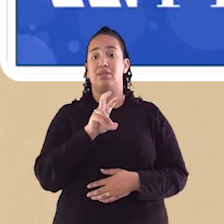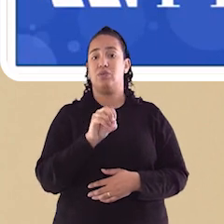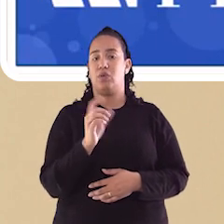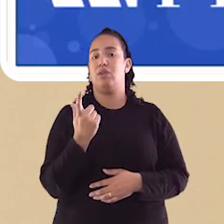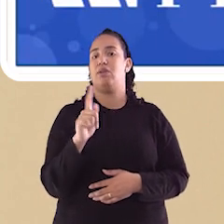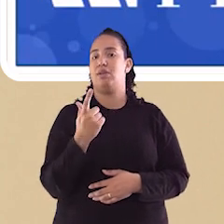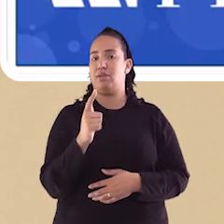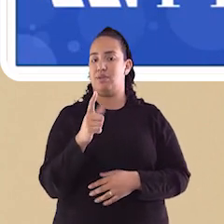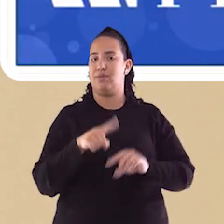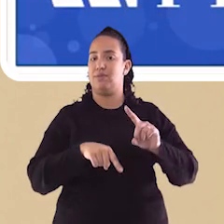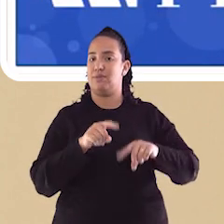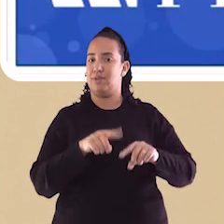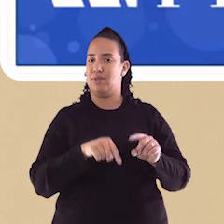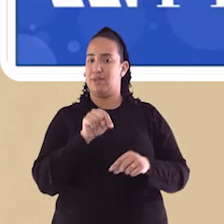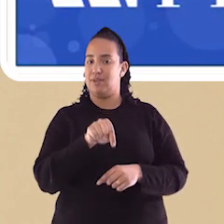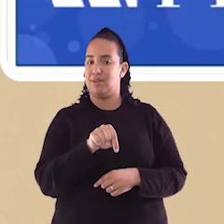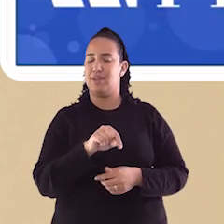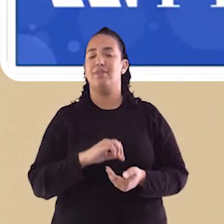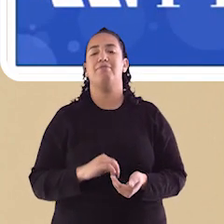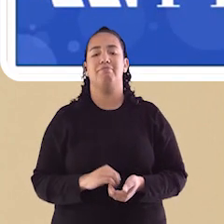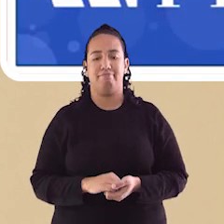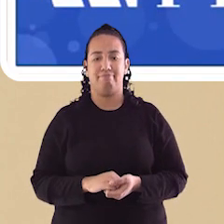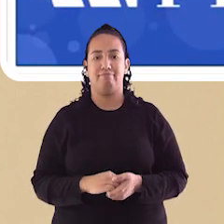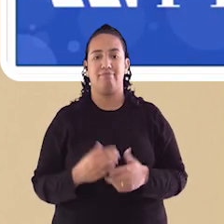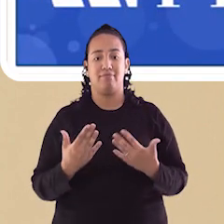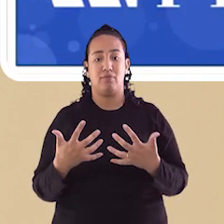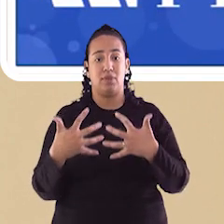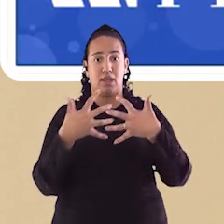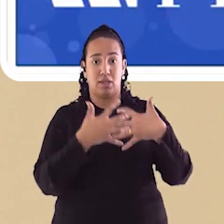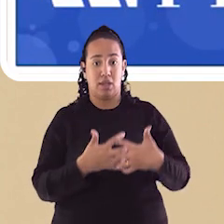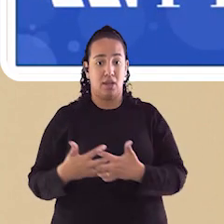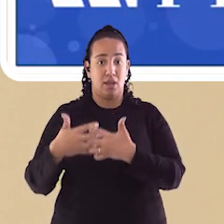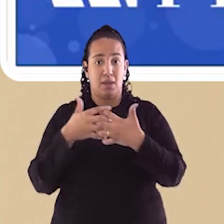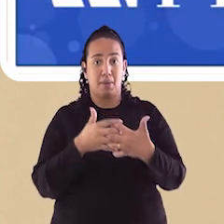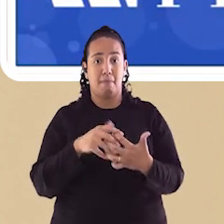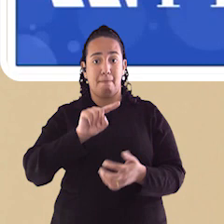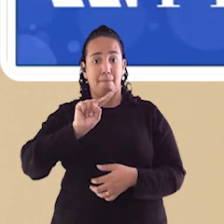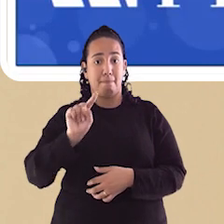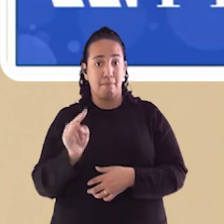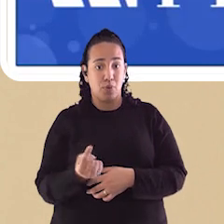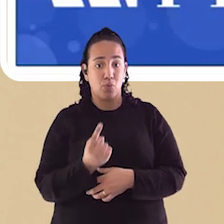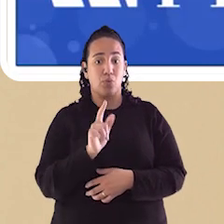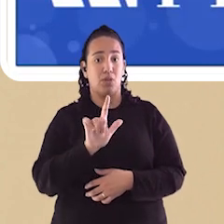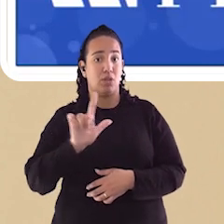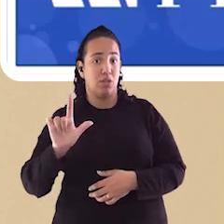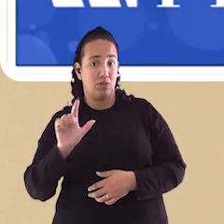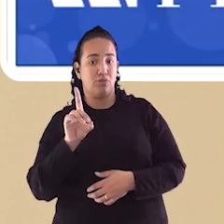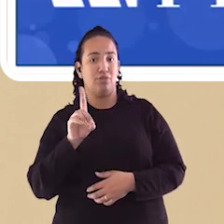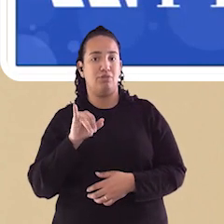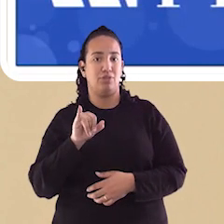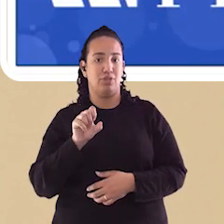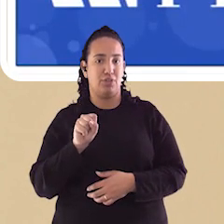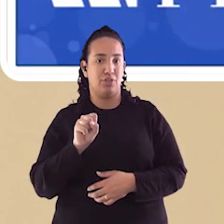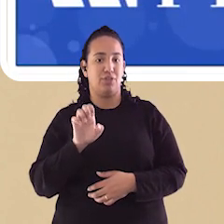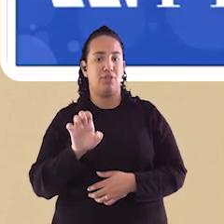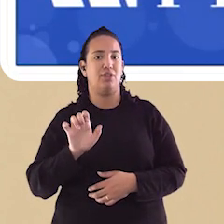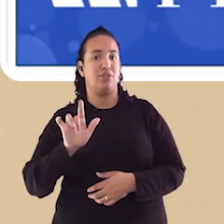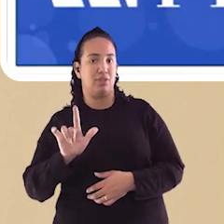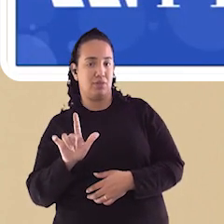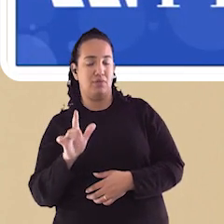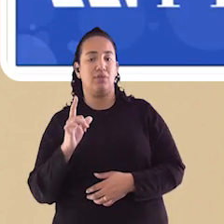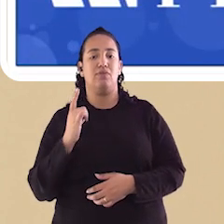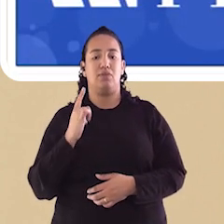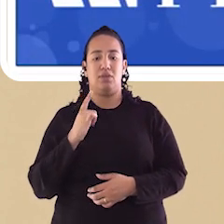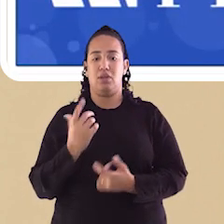ter 50 gramas de enxofre. Ou seja, um caminhão que colocar um pouco mais de 1.000 litros de enxofre, de óleo diesel, que vai